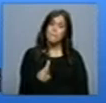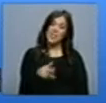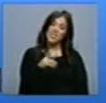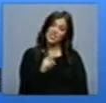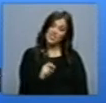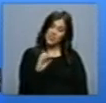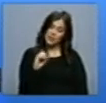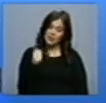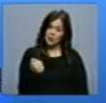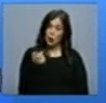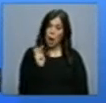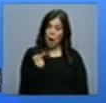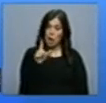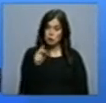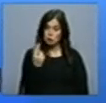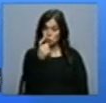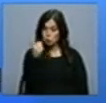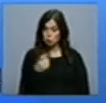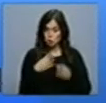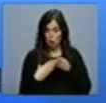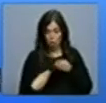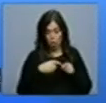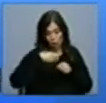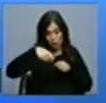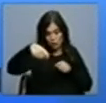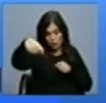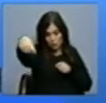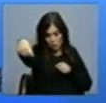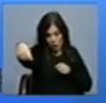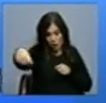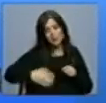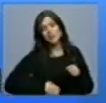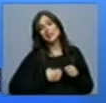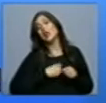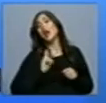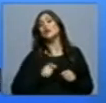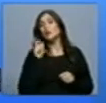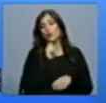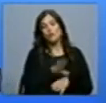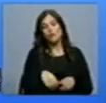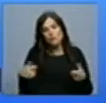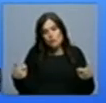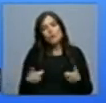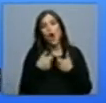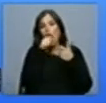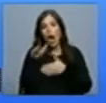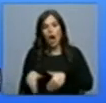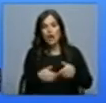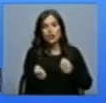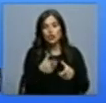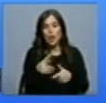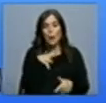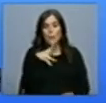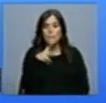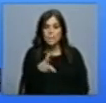1.305 anos-luz de comprimento. Só para teres uma pequena ideia, quer dizer que nós podemos encaixar naquele rio de estrelas cerca de